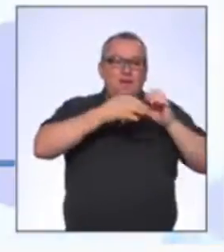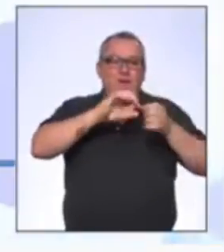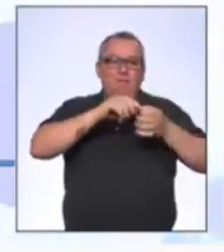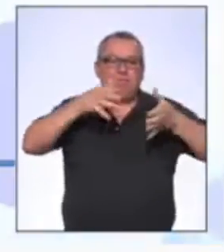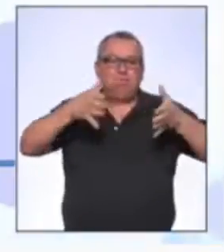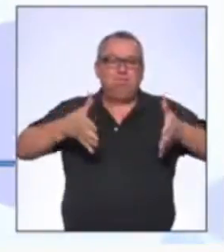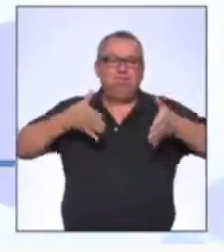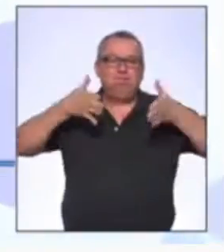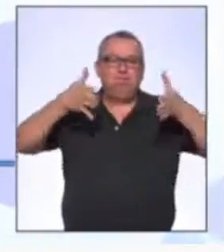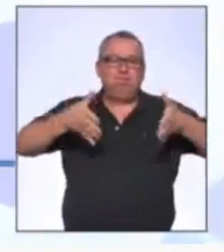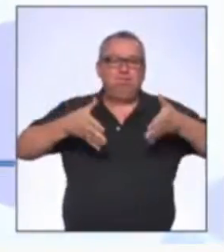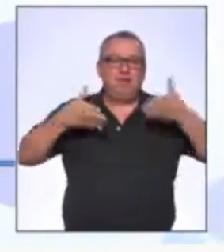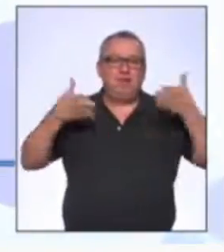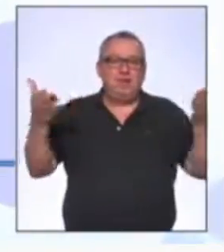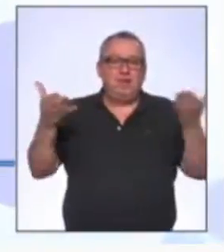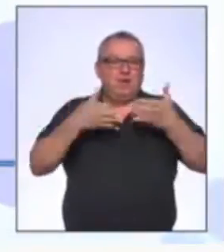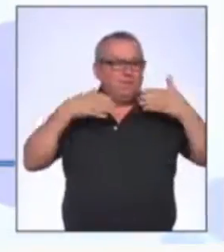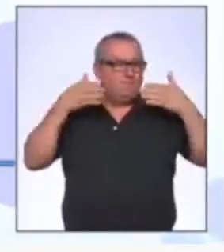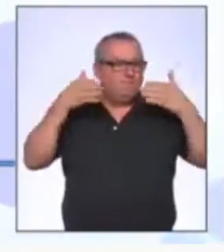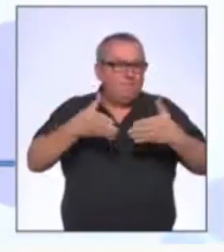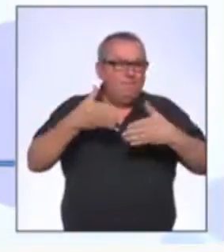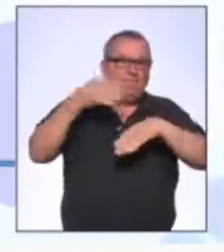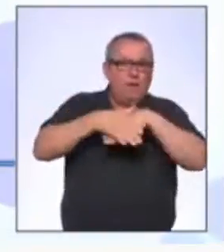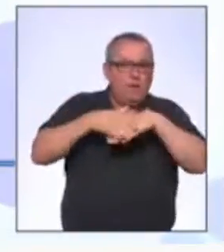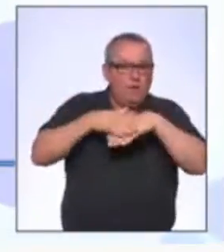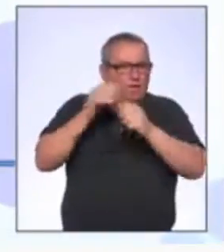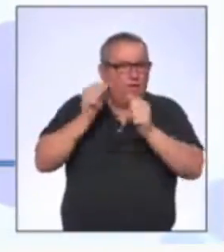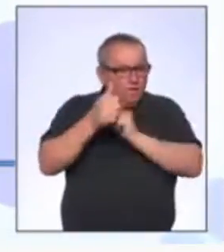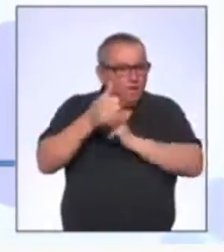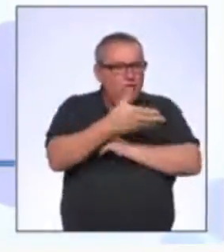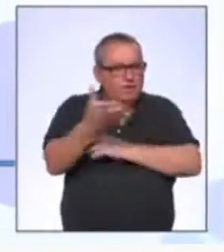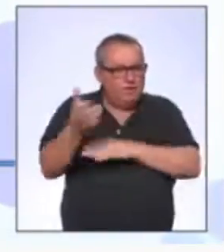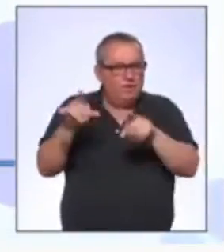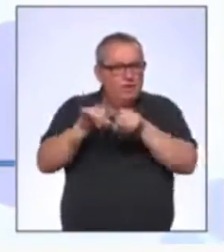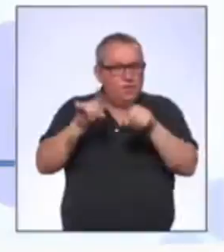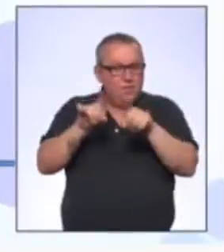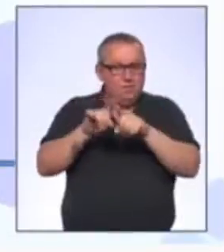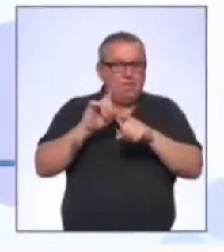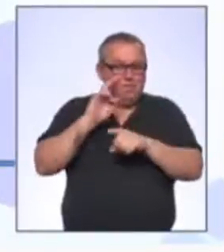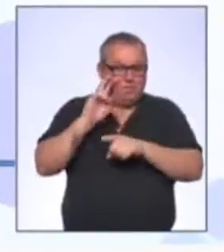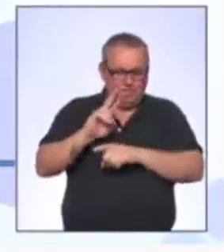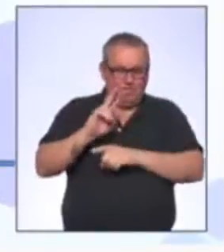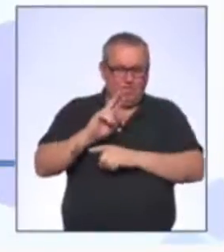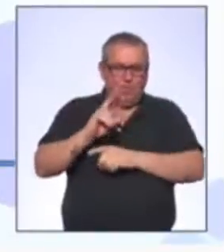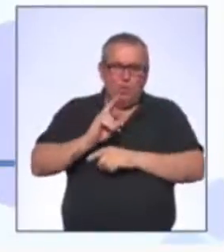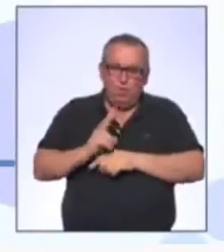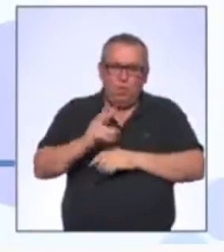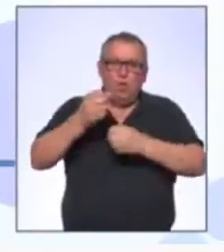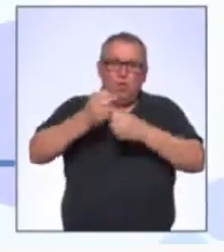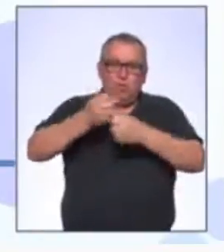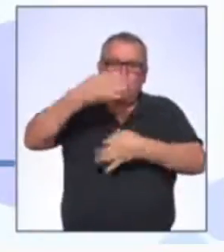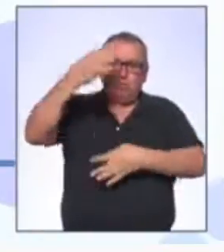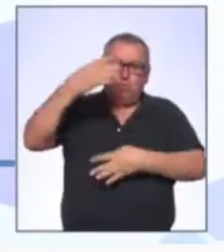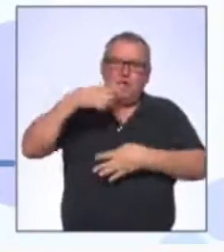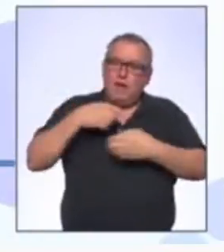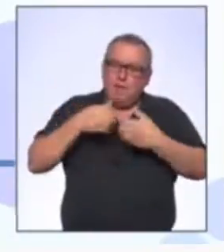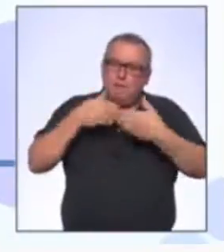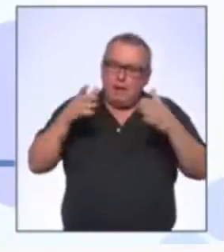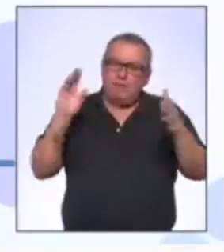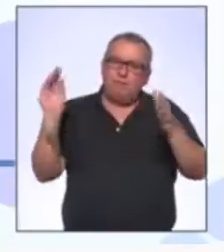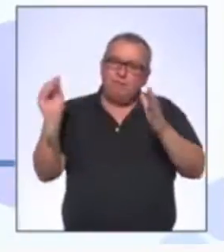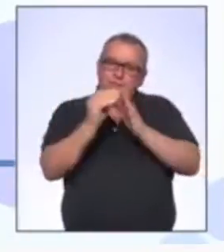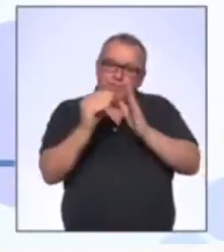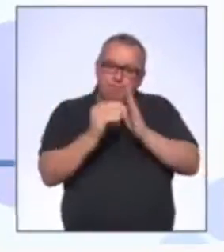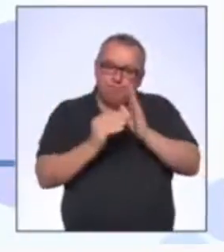estamos tentando abordar aqui nessa conversa com vocês então vamos lá não continue mandando short tá aberto tá